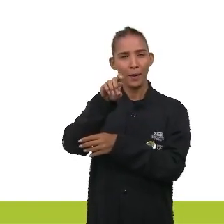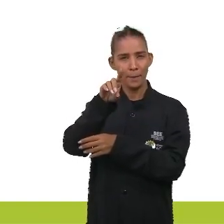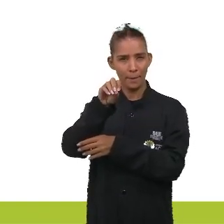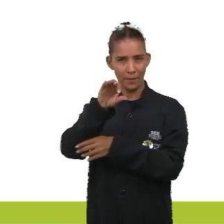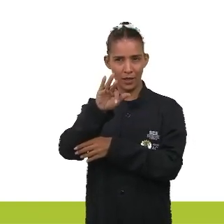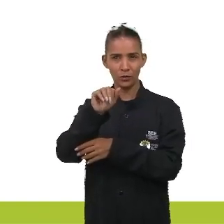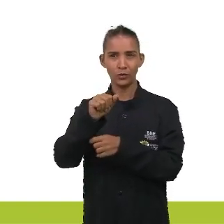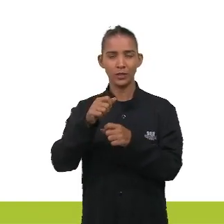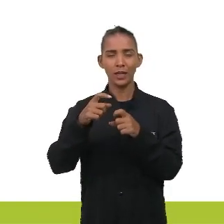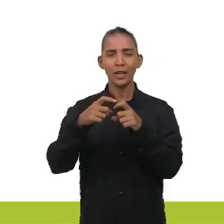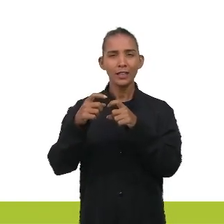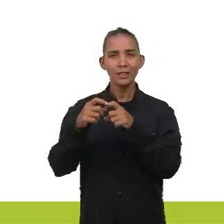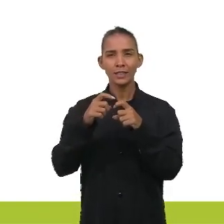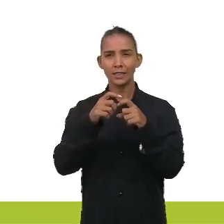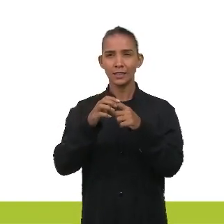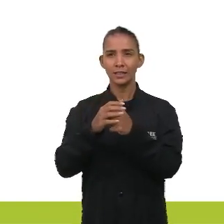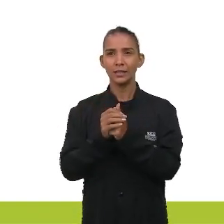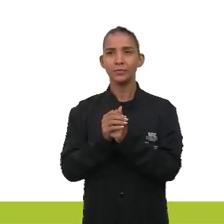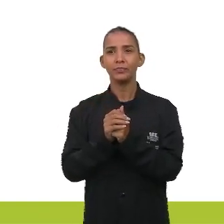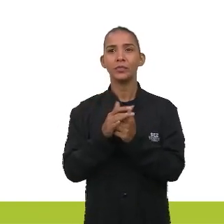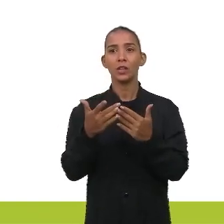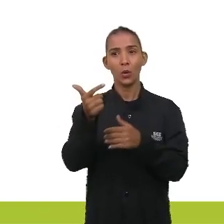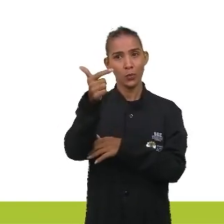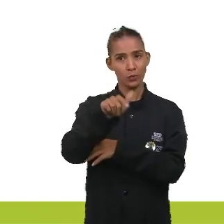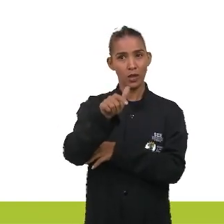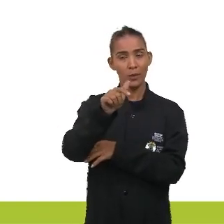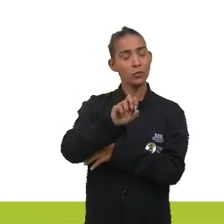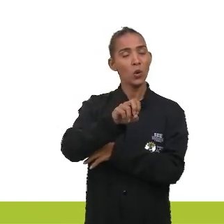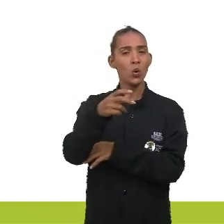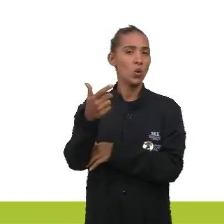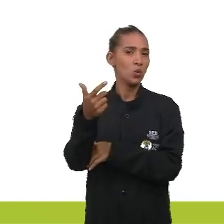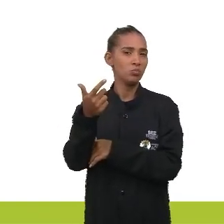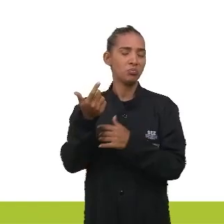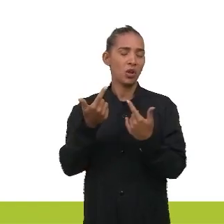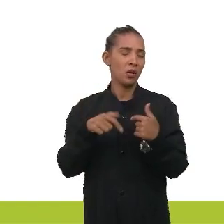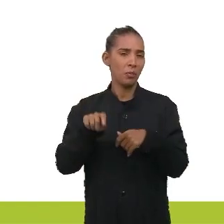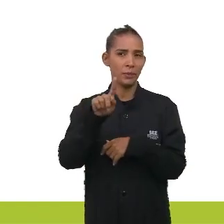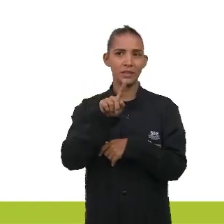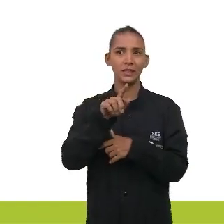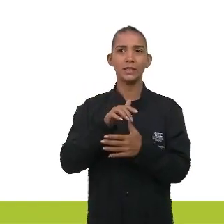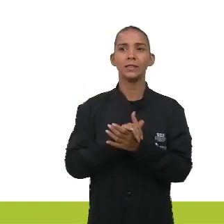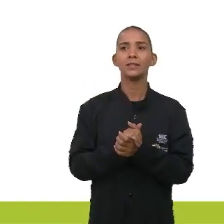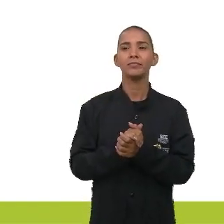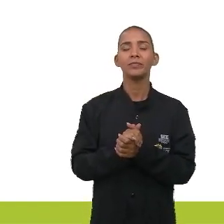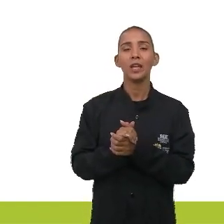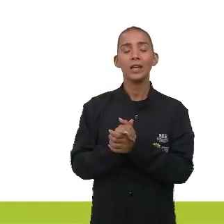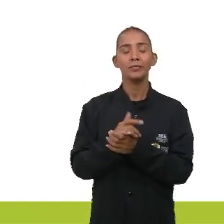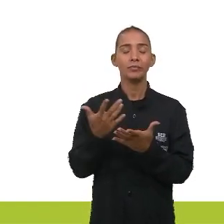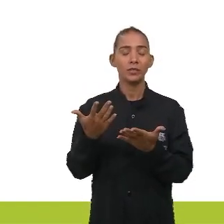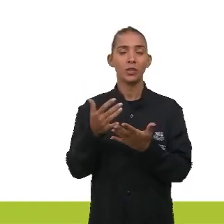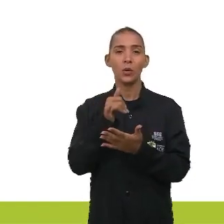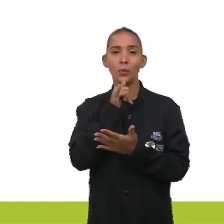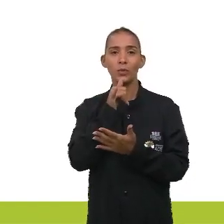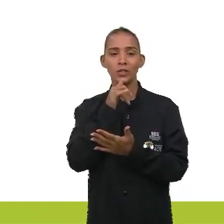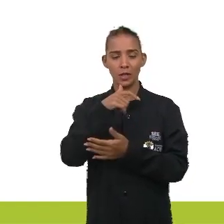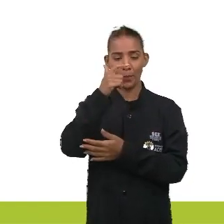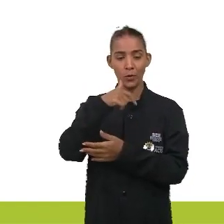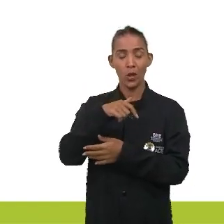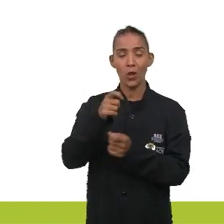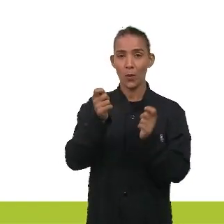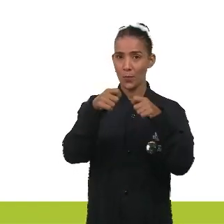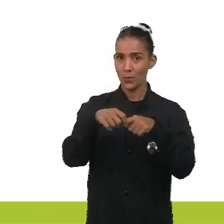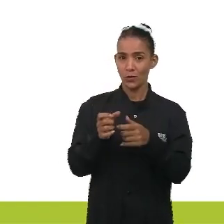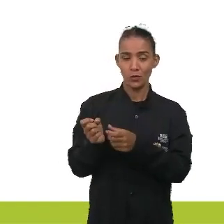Repetidos ou não. Significa que desses 4 eu posso comprar 3 que são repetidos ou não. 3 do mesmo sabor, por exemplo, ou cada um de um